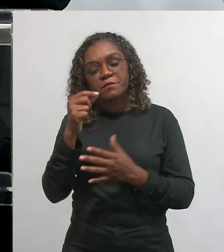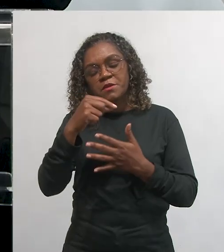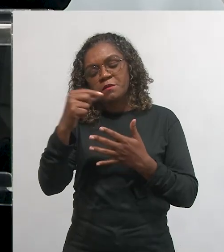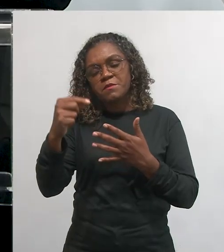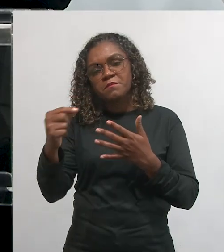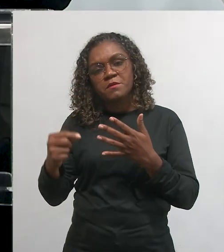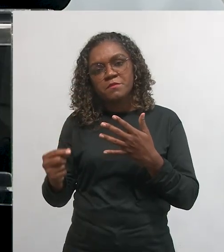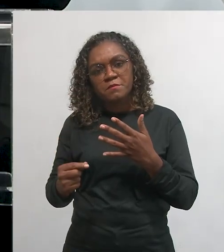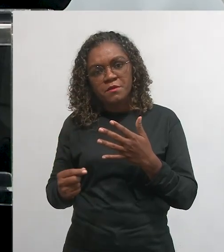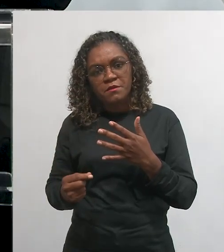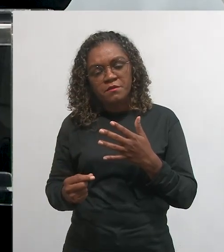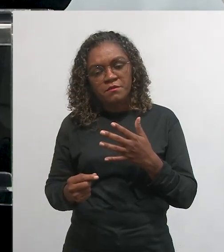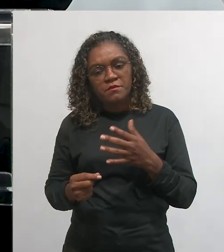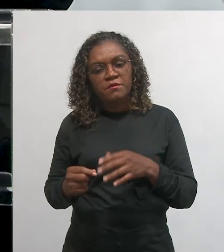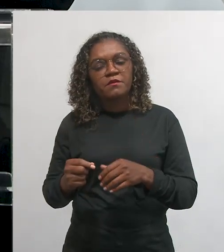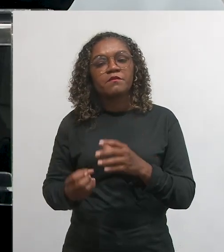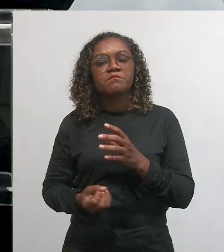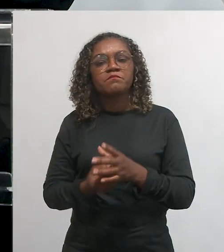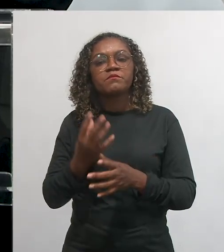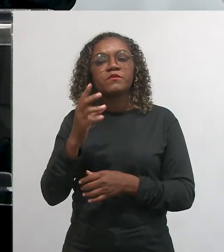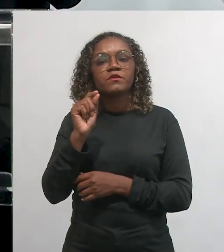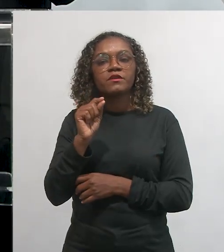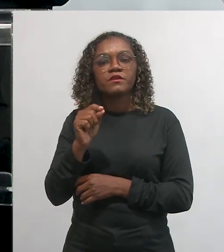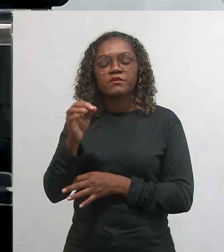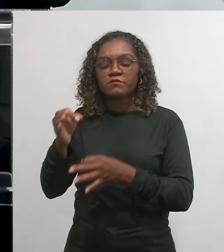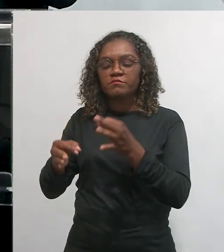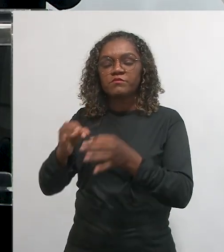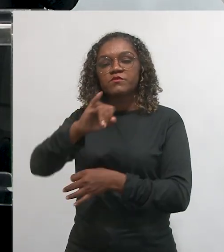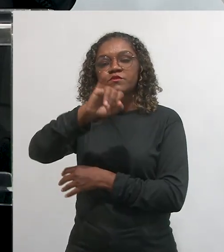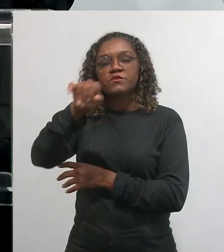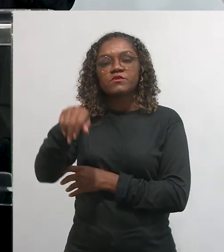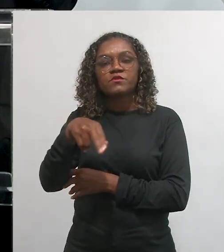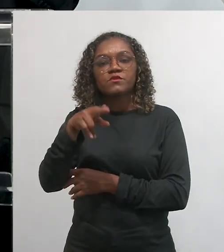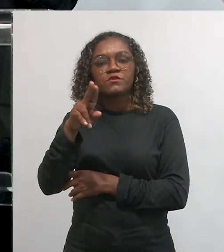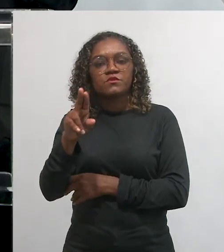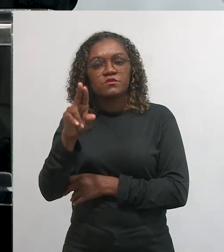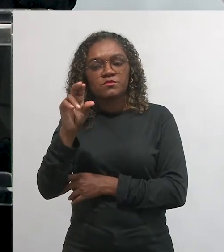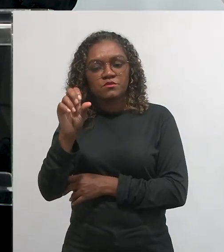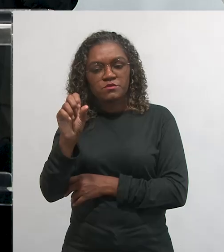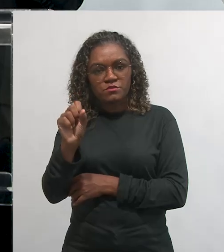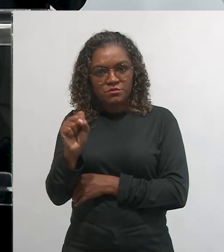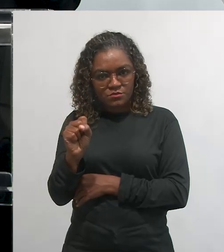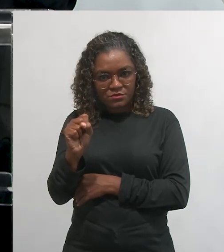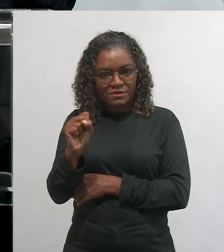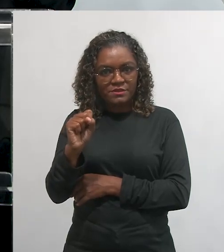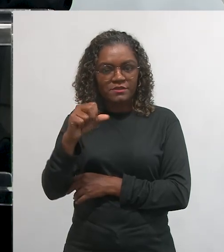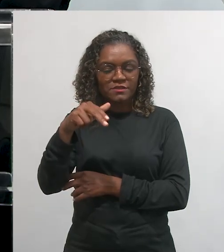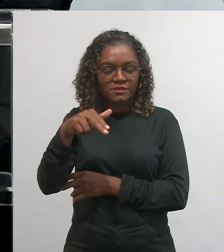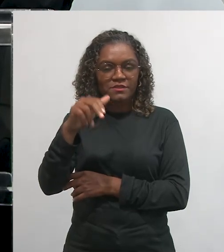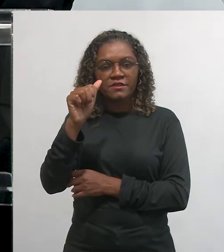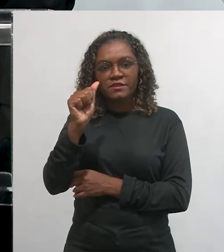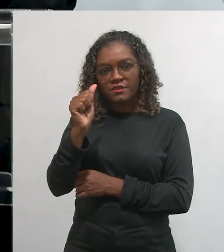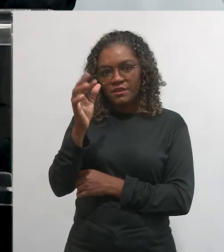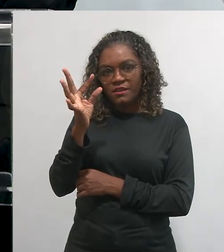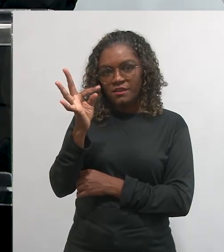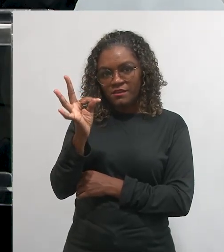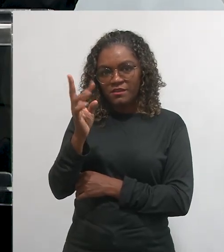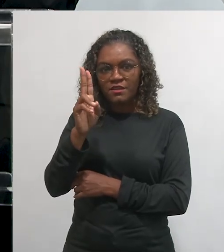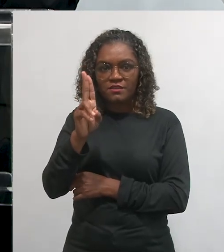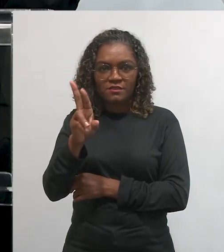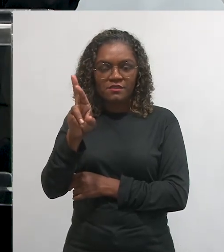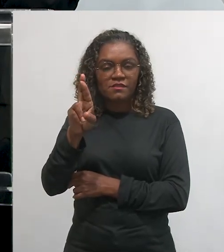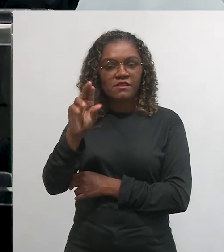que nós chamamos de justnaturalismo, ou jurisconsensus. Por que o consenso?